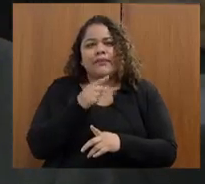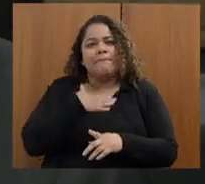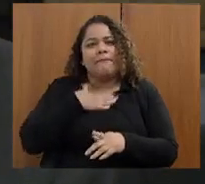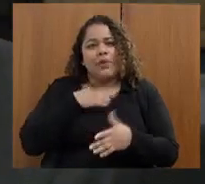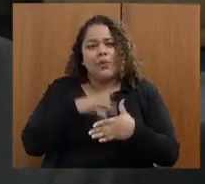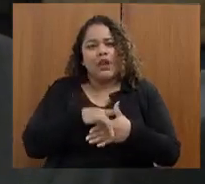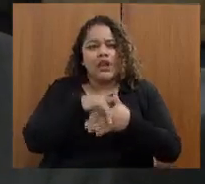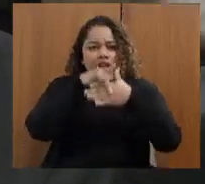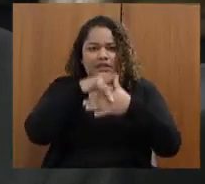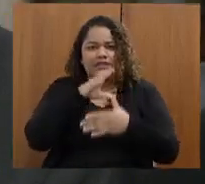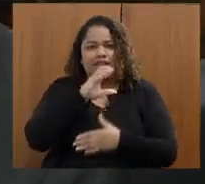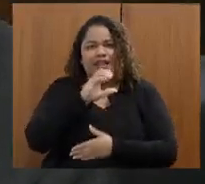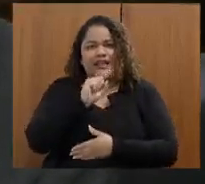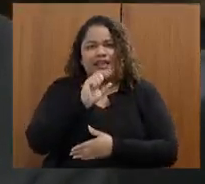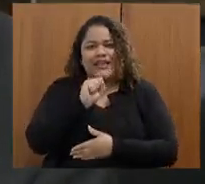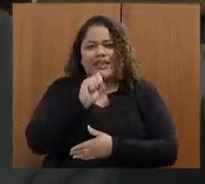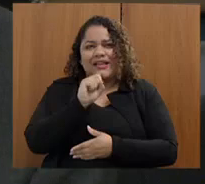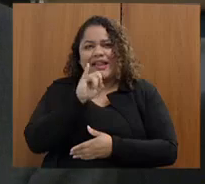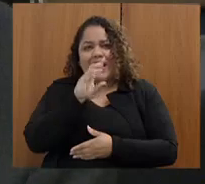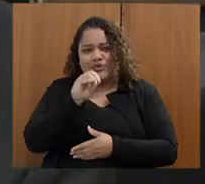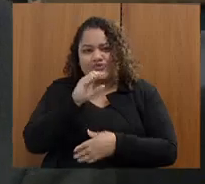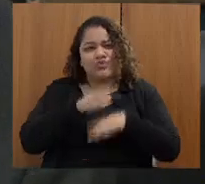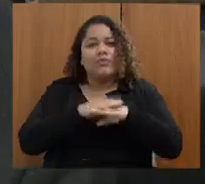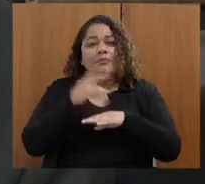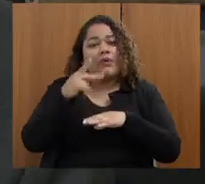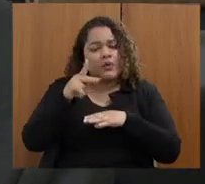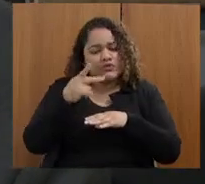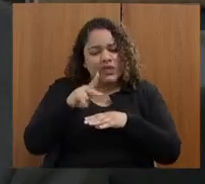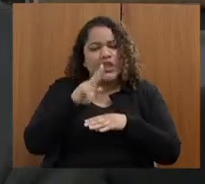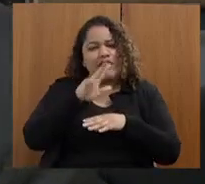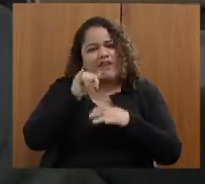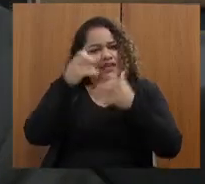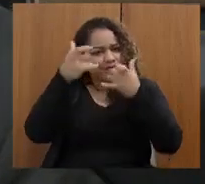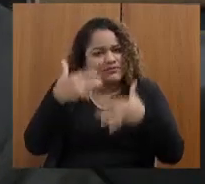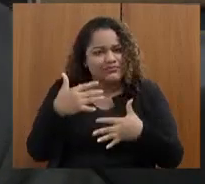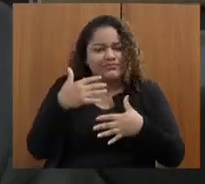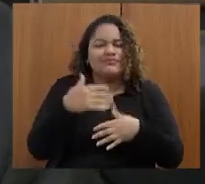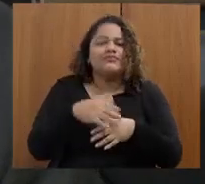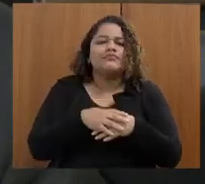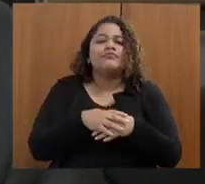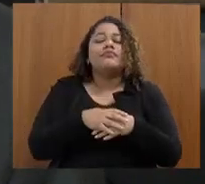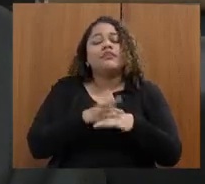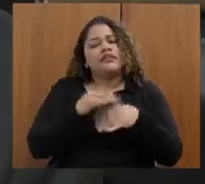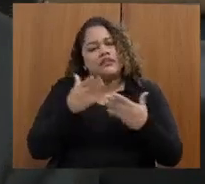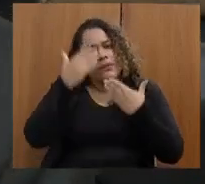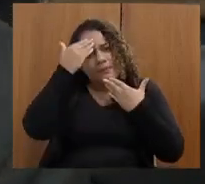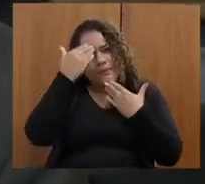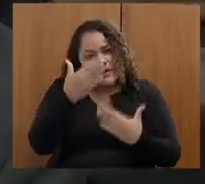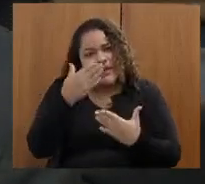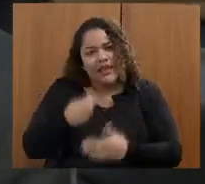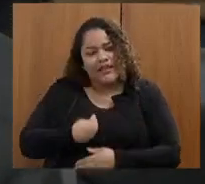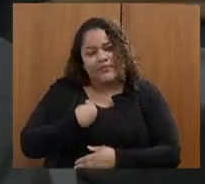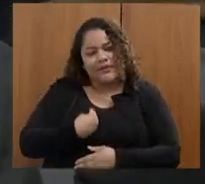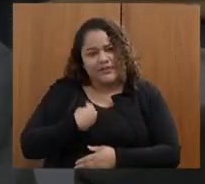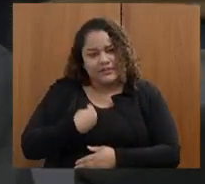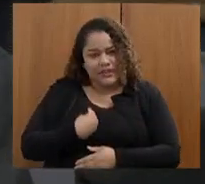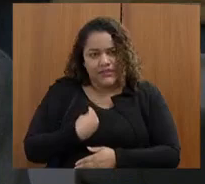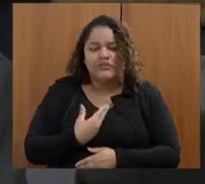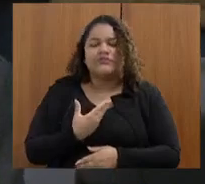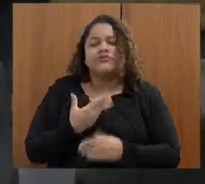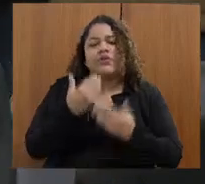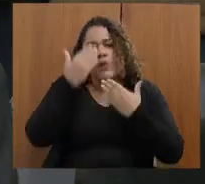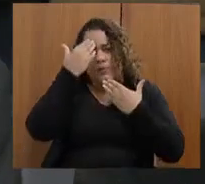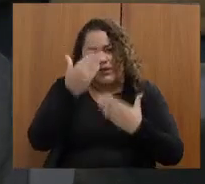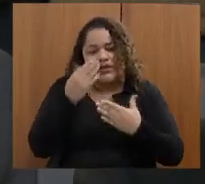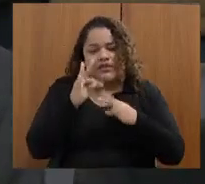o Cássio não vou deixar ele dar uma falada uma pincelada nisso tá muito obrigado pela presença obrigado a